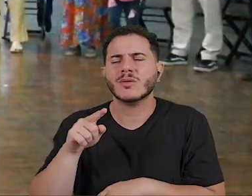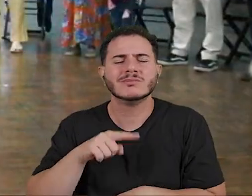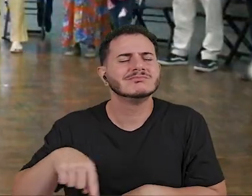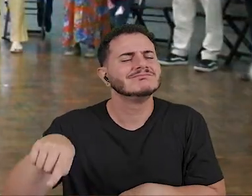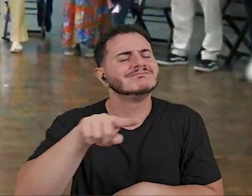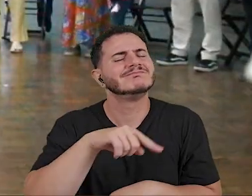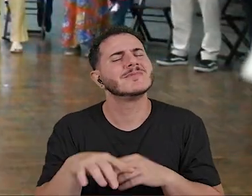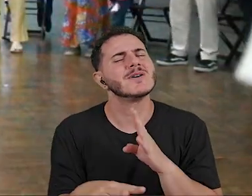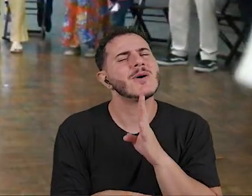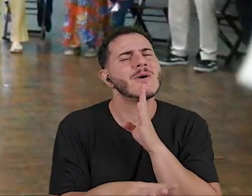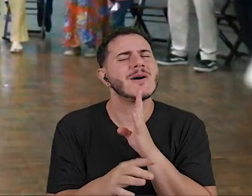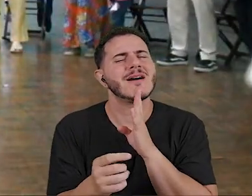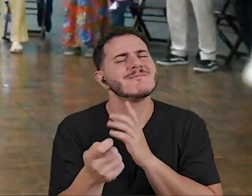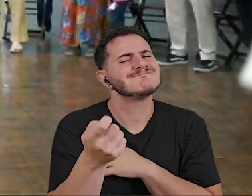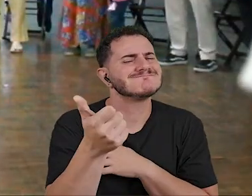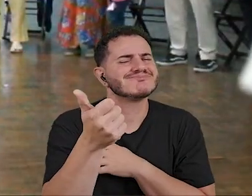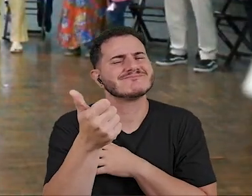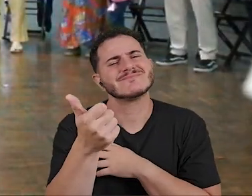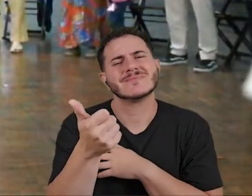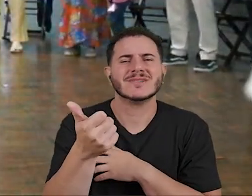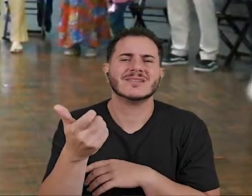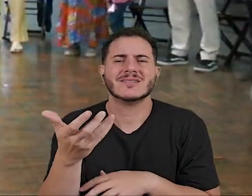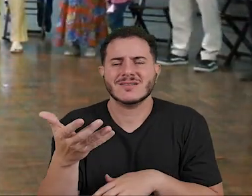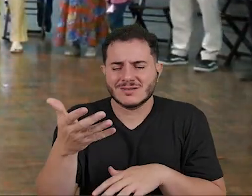o povo conhece